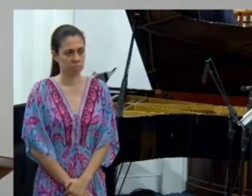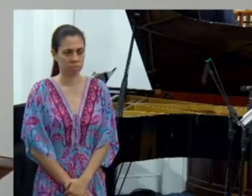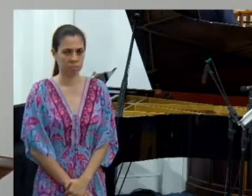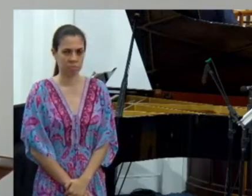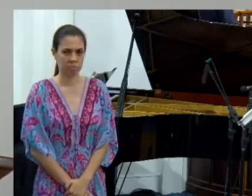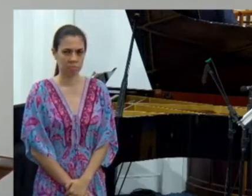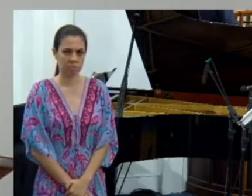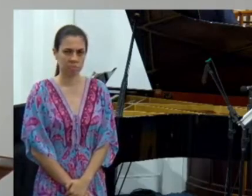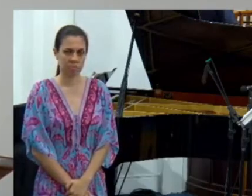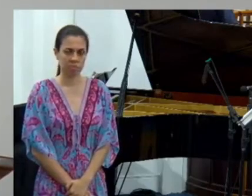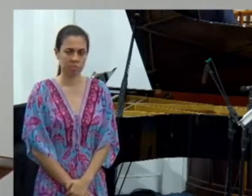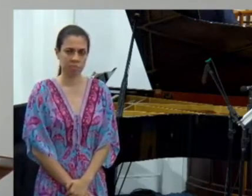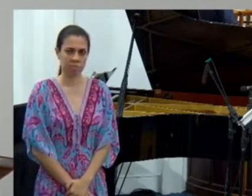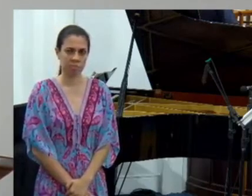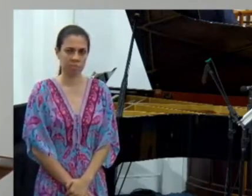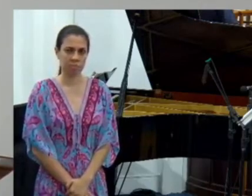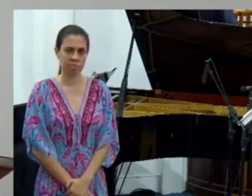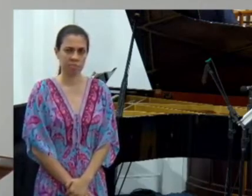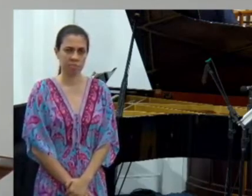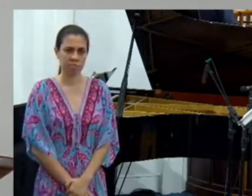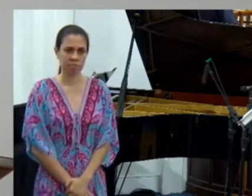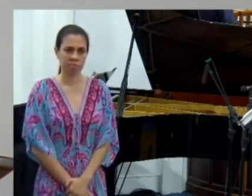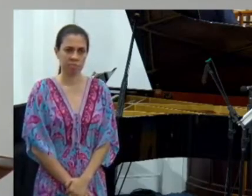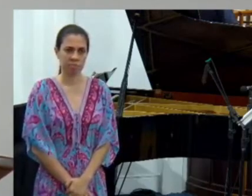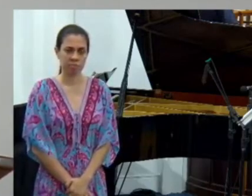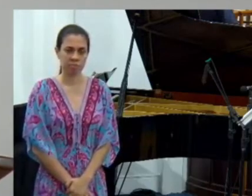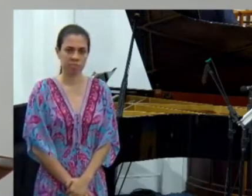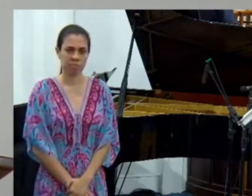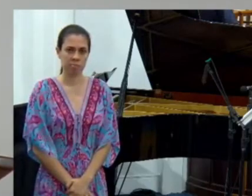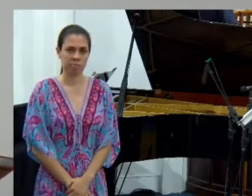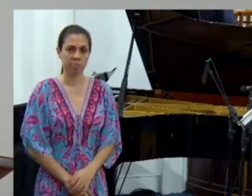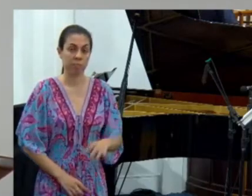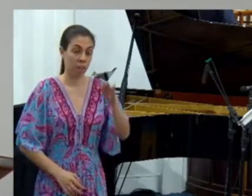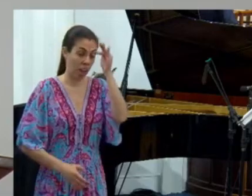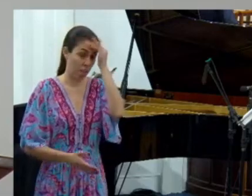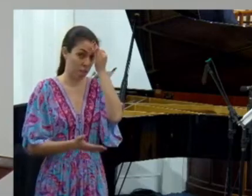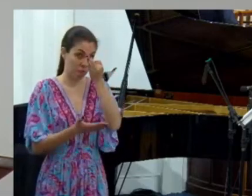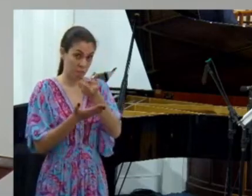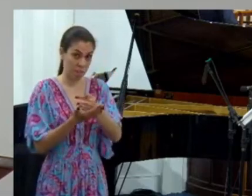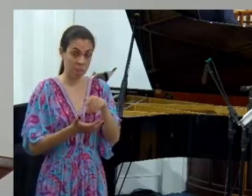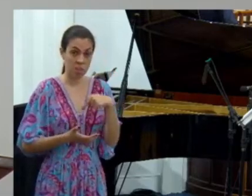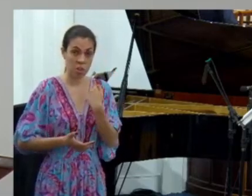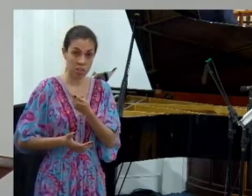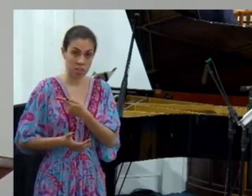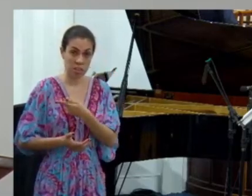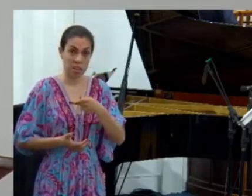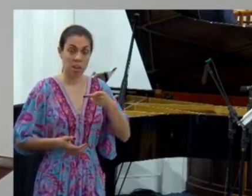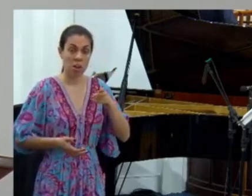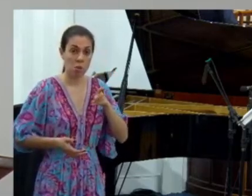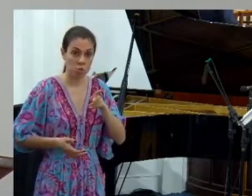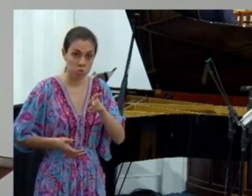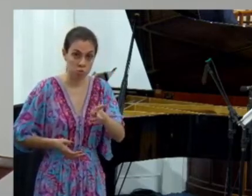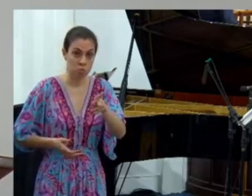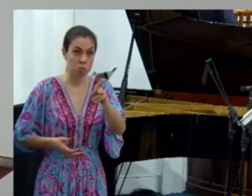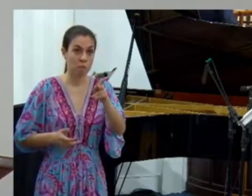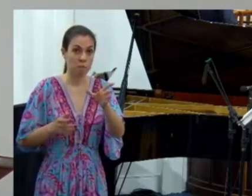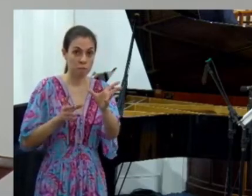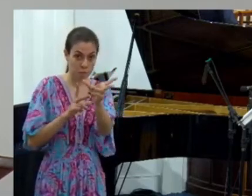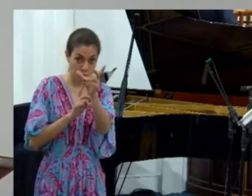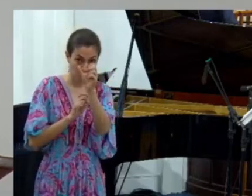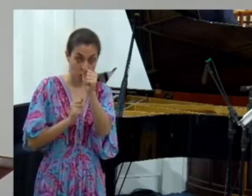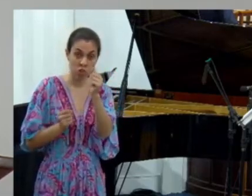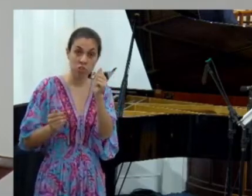lembrados, a nossa fé persevera até o fim. Mas temos que perguntar se ela é a verdadeira